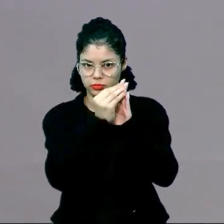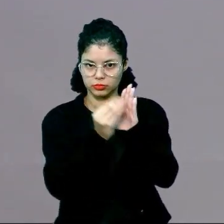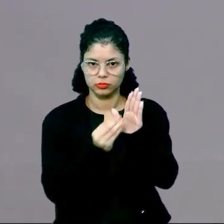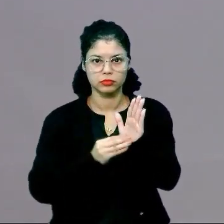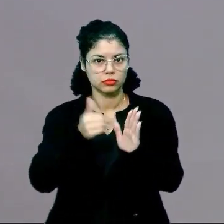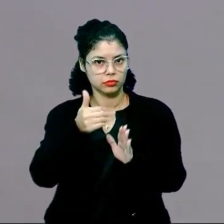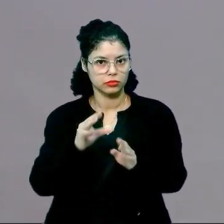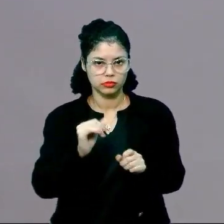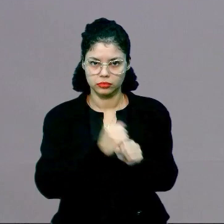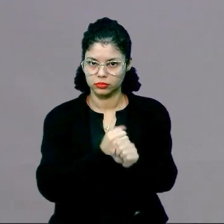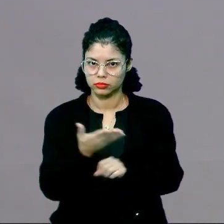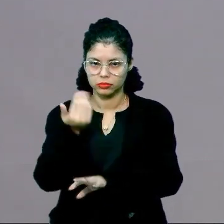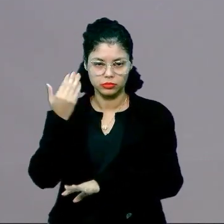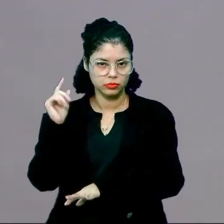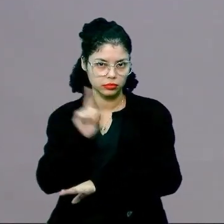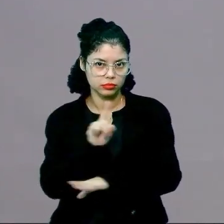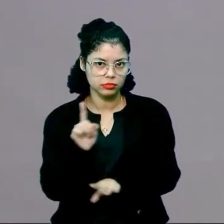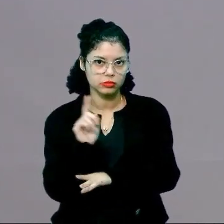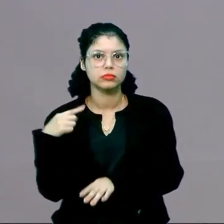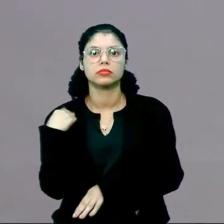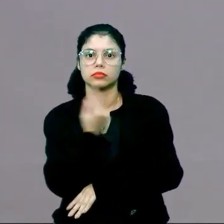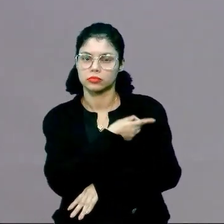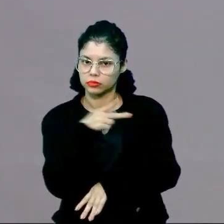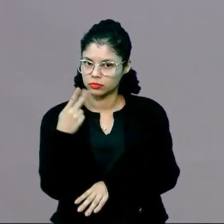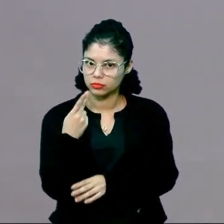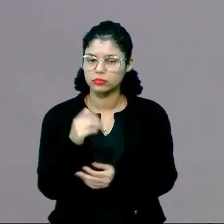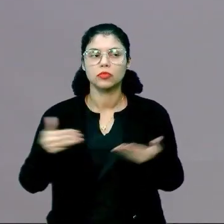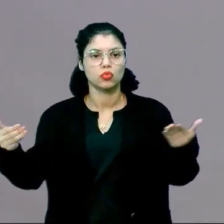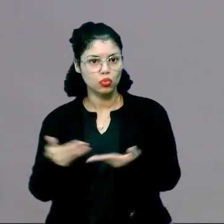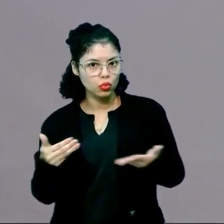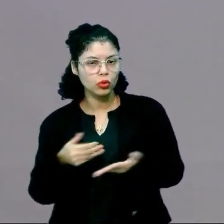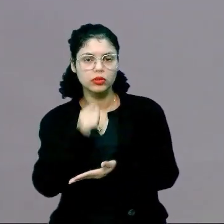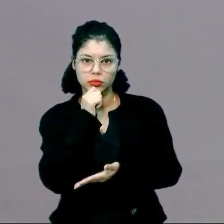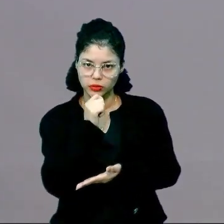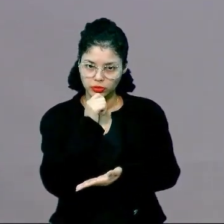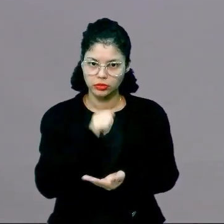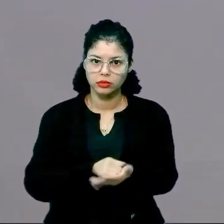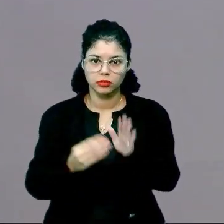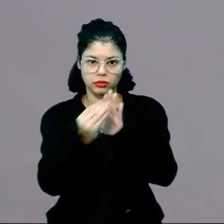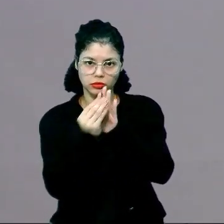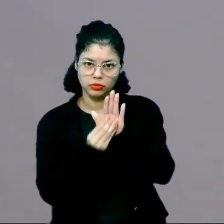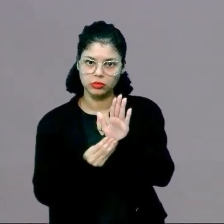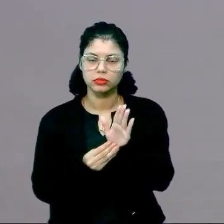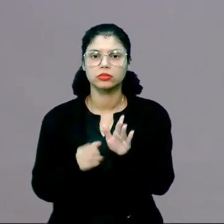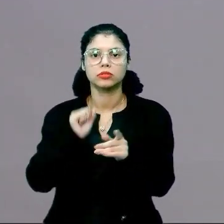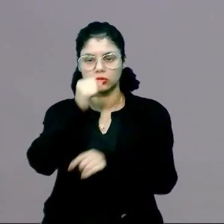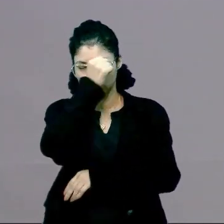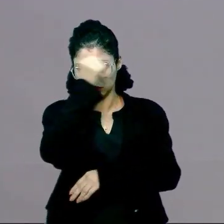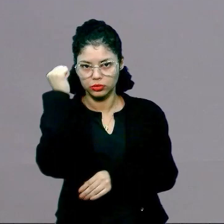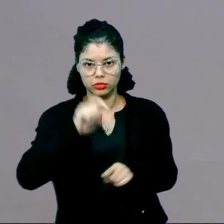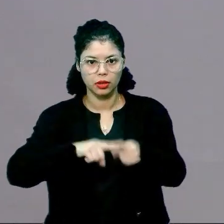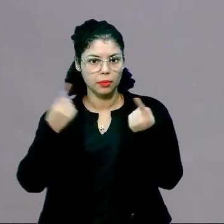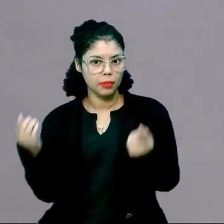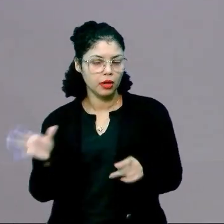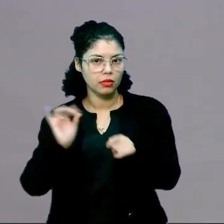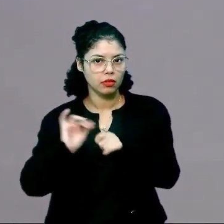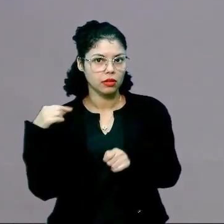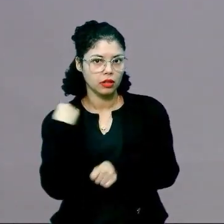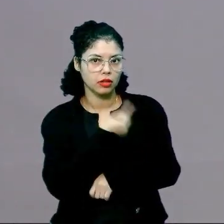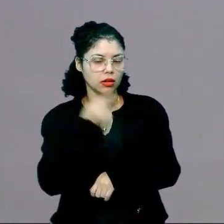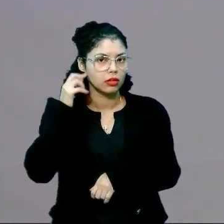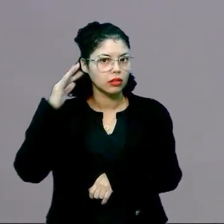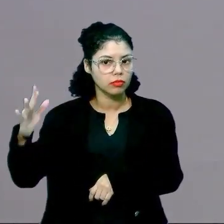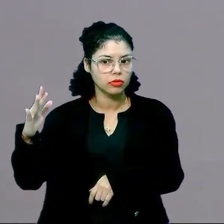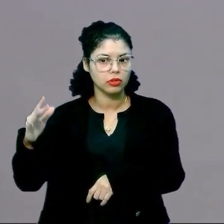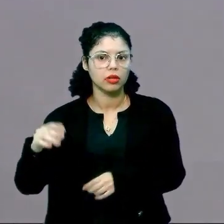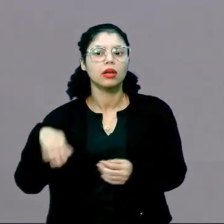10 anos atrás, não. Nós estamos falando de dados da atualidade. Isso é um dado sociológico, mas faz a gente